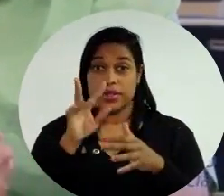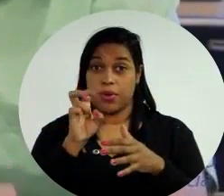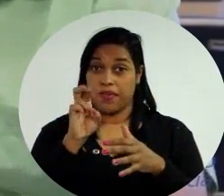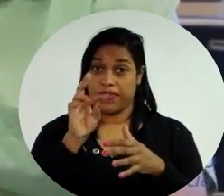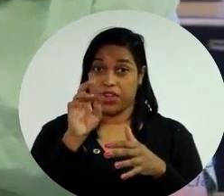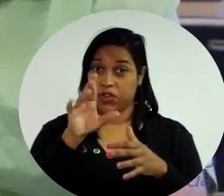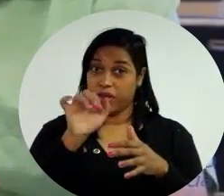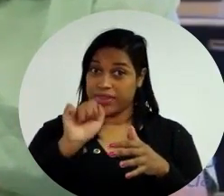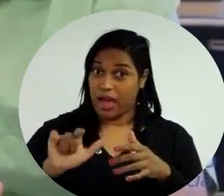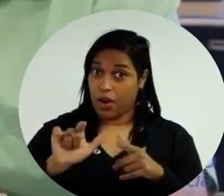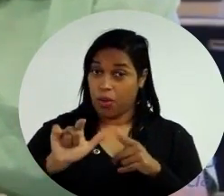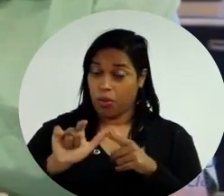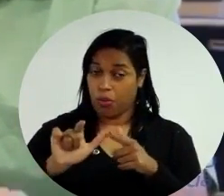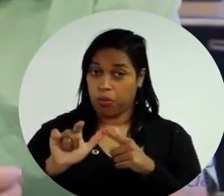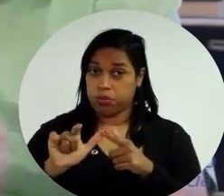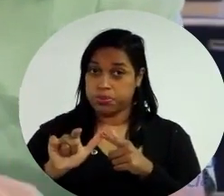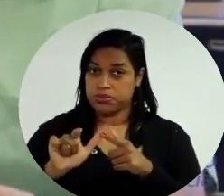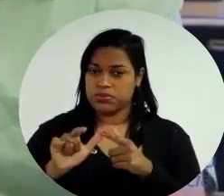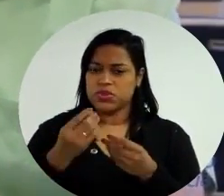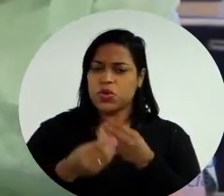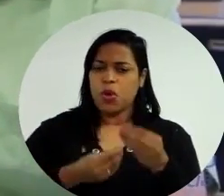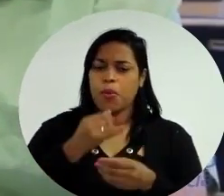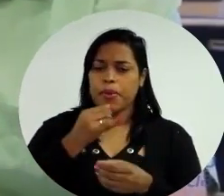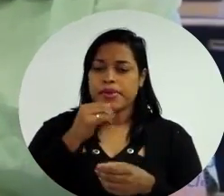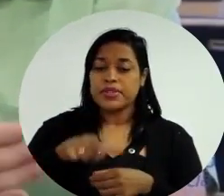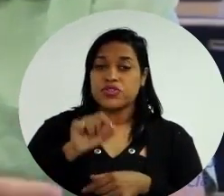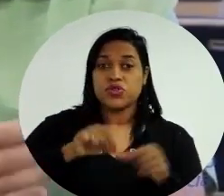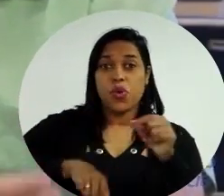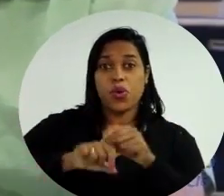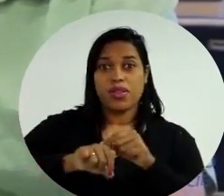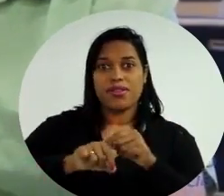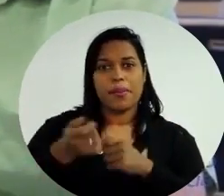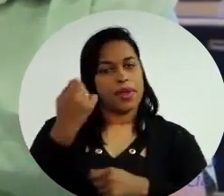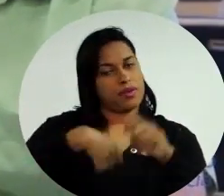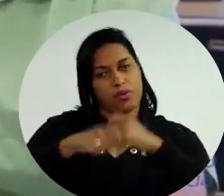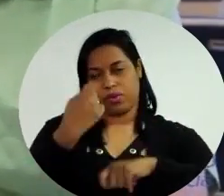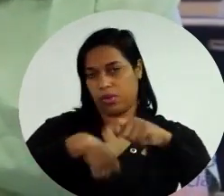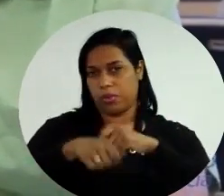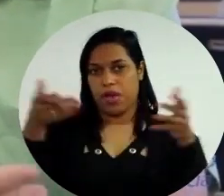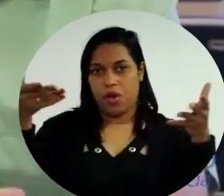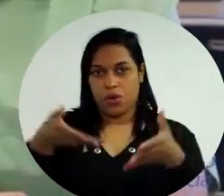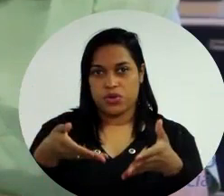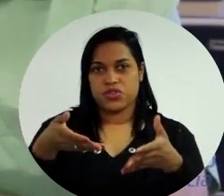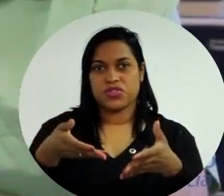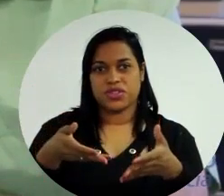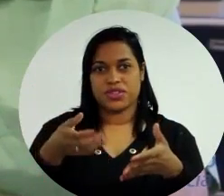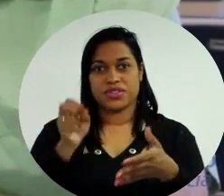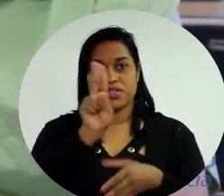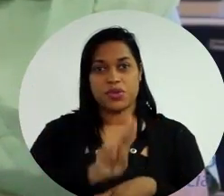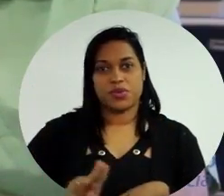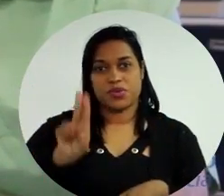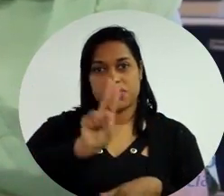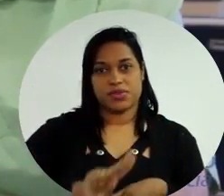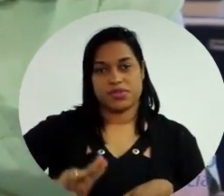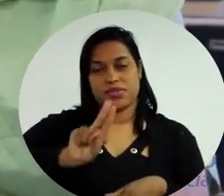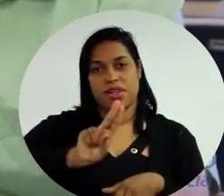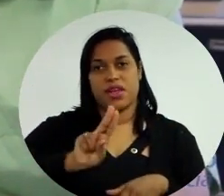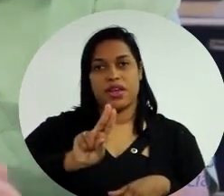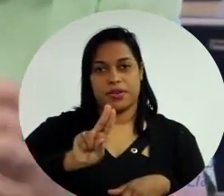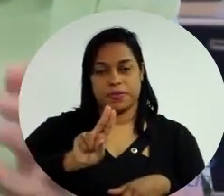vetorial, ela veio como uma alternativa mais econômica. Ao invés de se